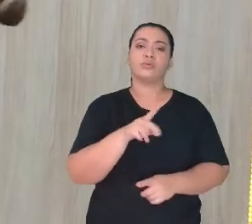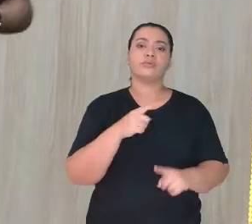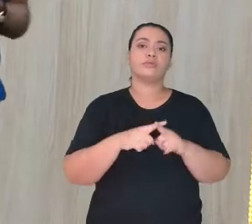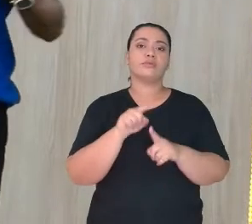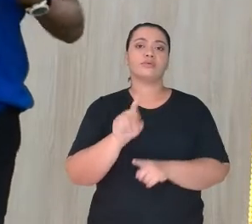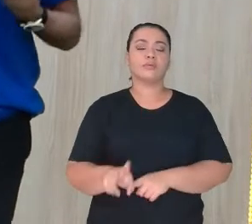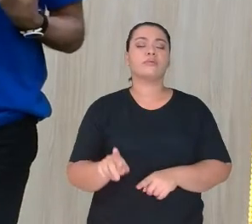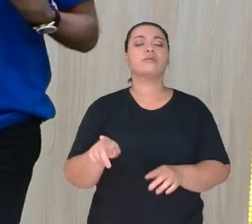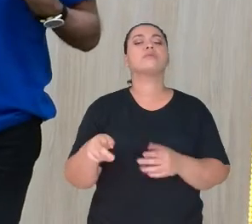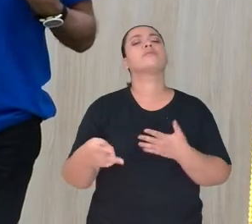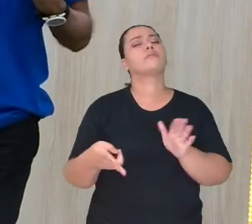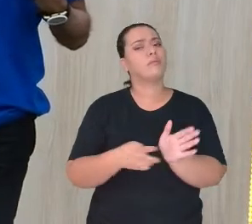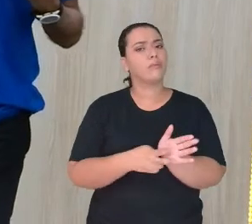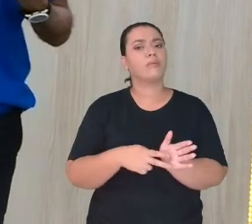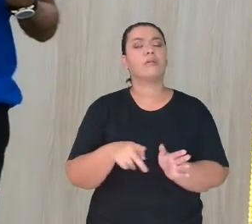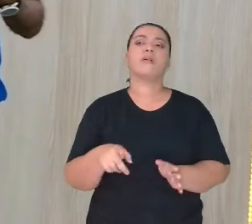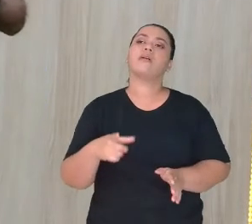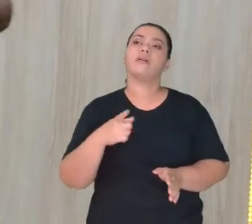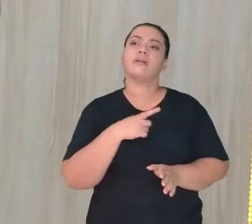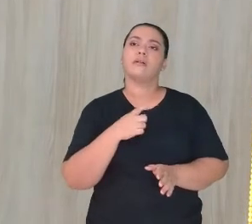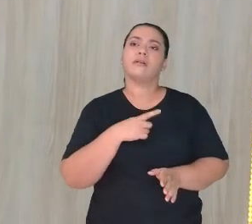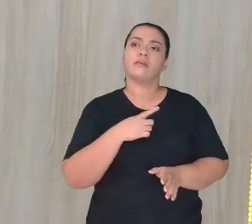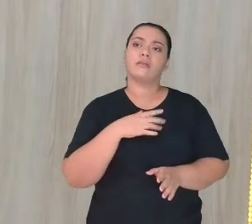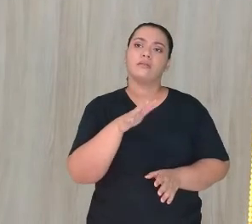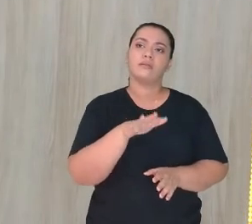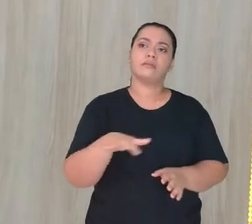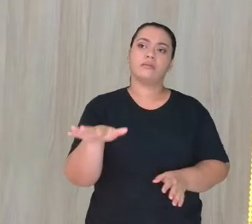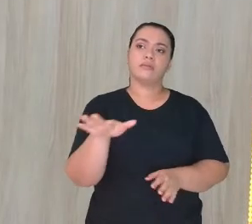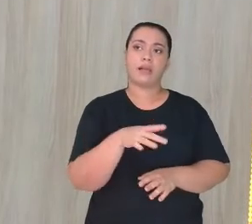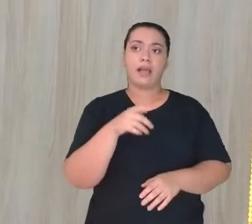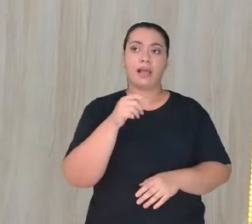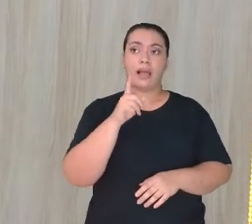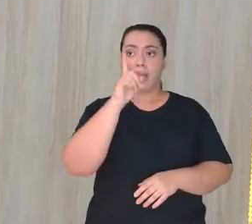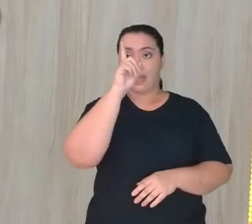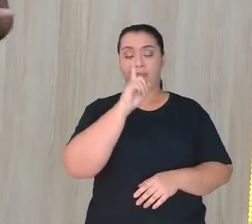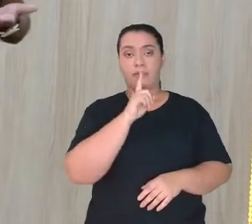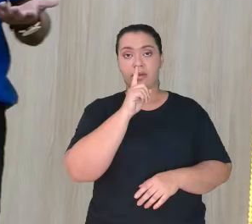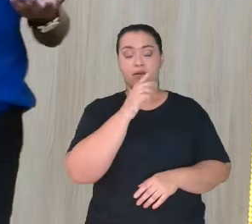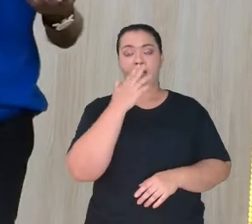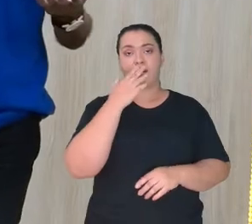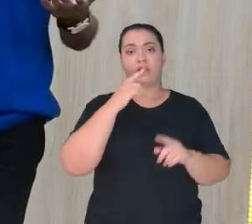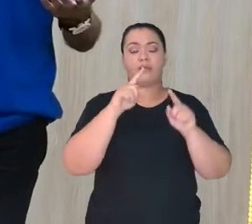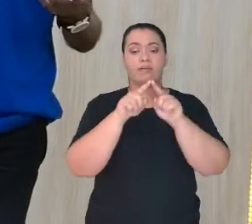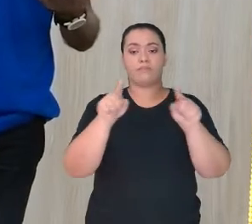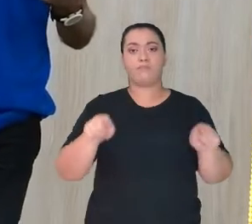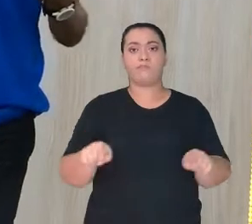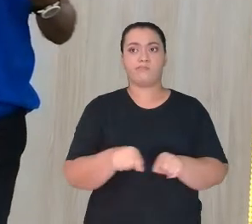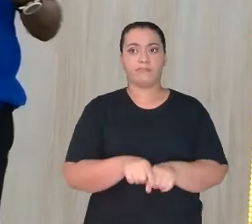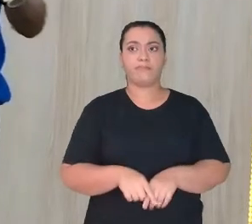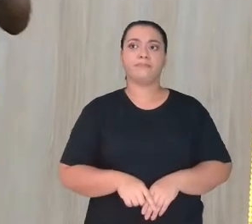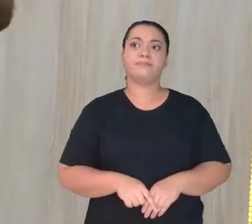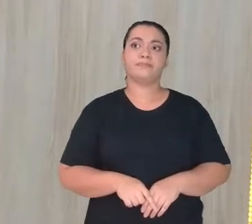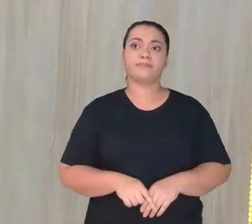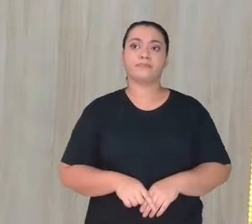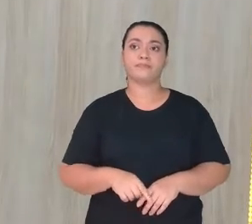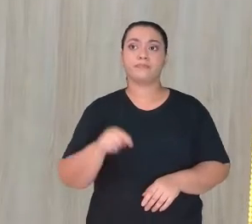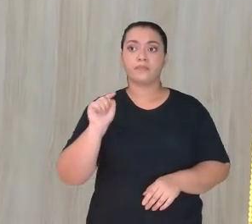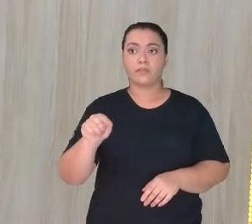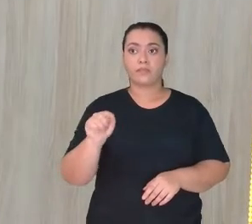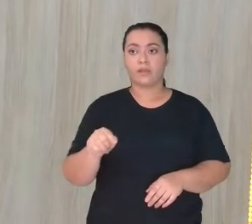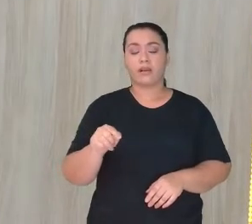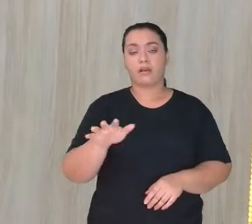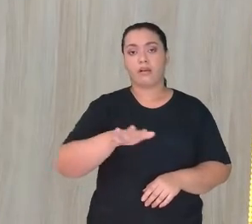ou 12 vezes 12. E aí você vai ter a área desse amarelo, que é a área do quadrado específico. E essa área do